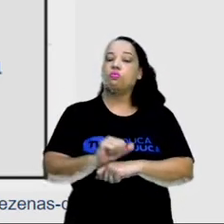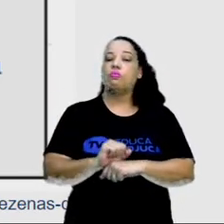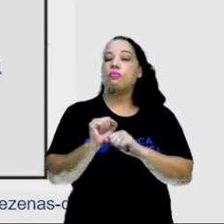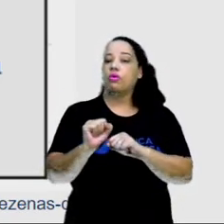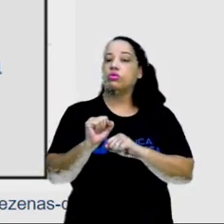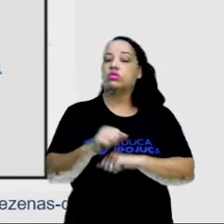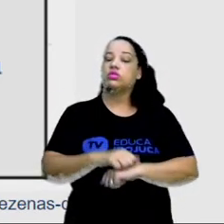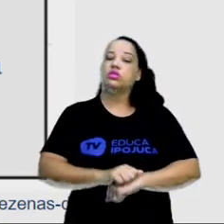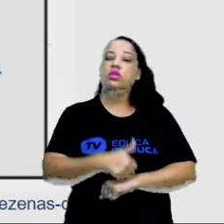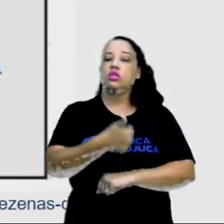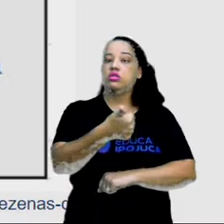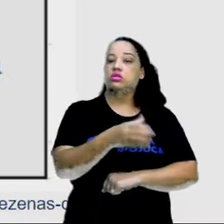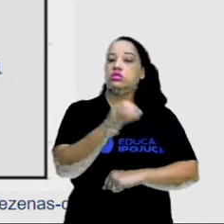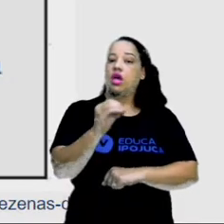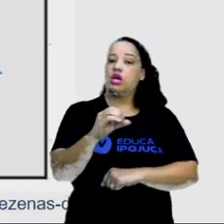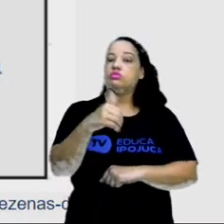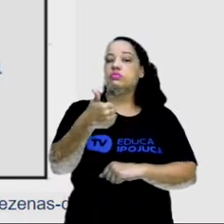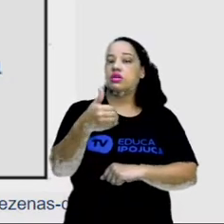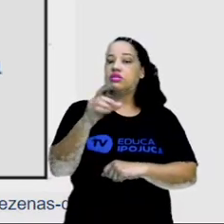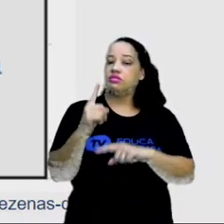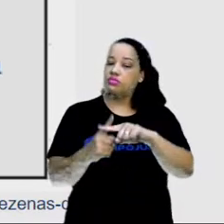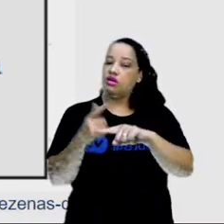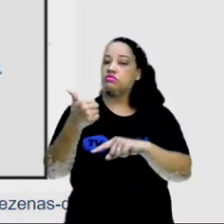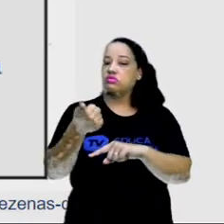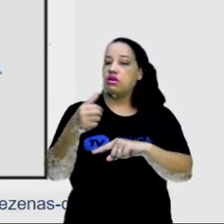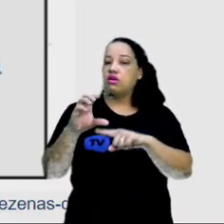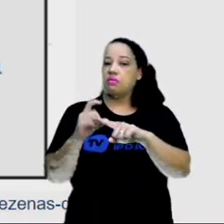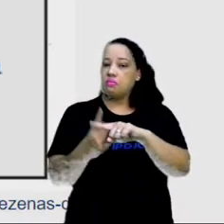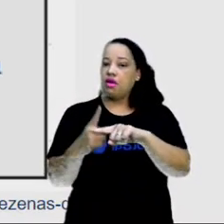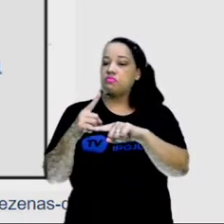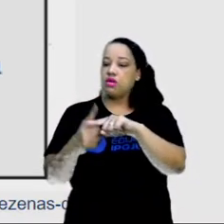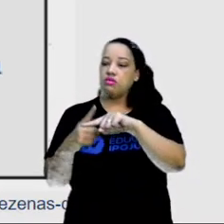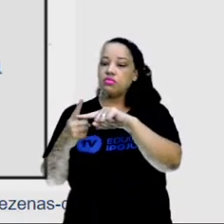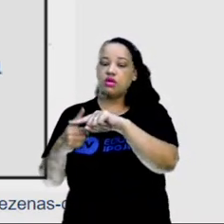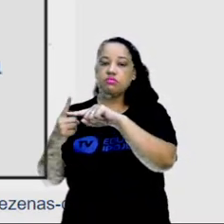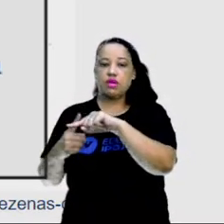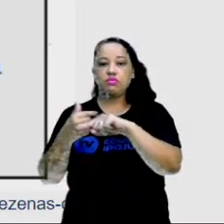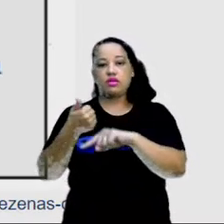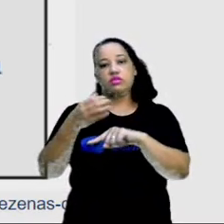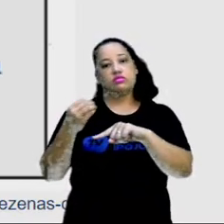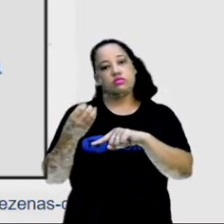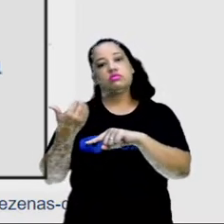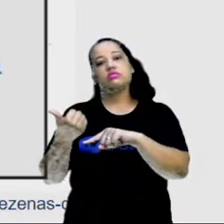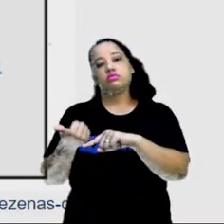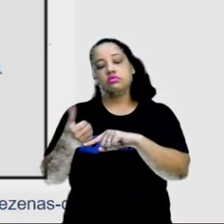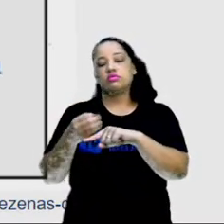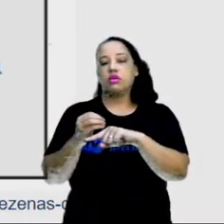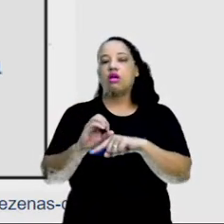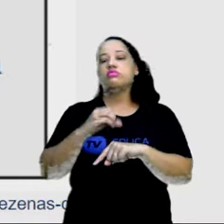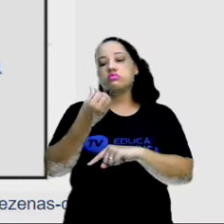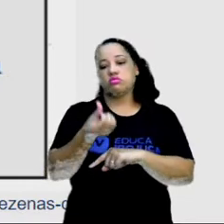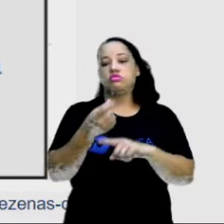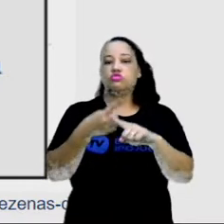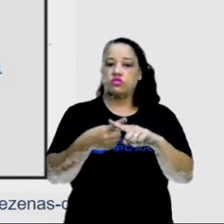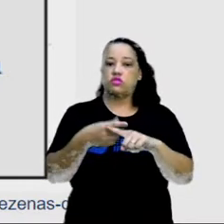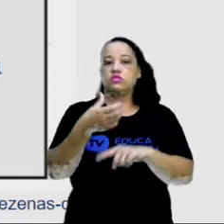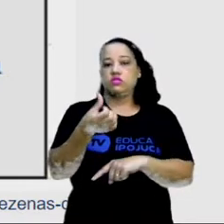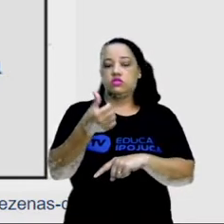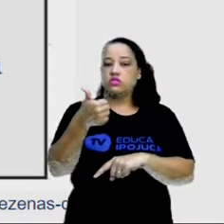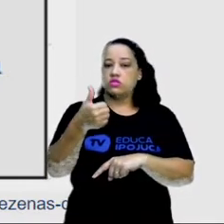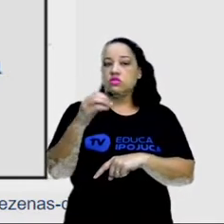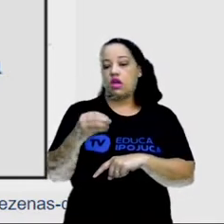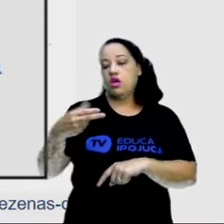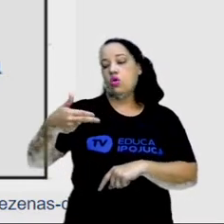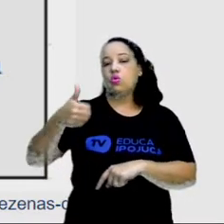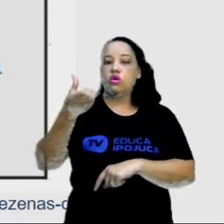fazer como? 10 mais 10 mais 10 mais 10 mais 10, 10 mais 10, 6 vezes, que vai ser também igual